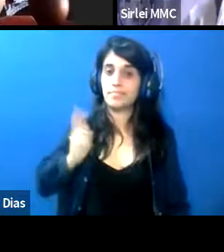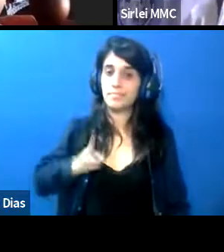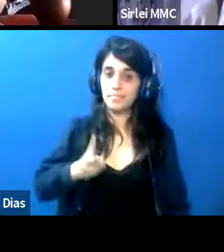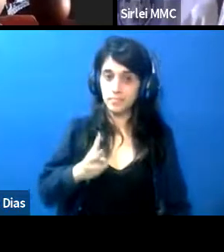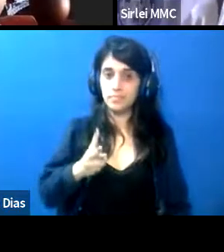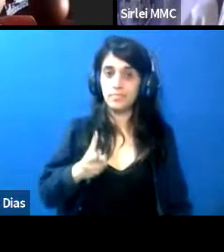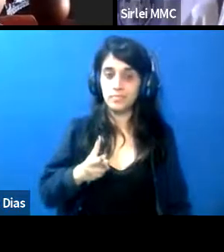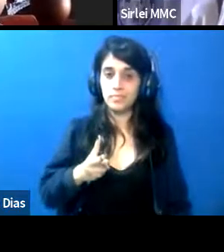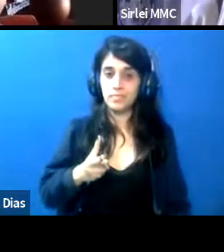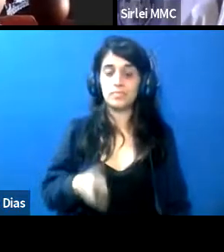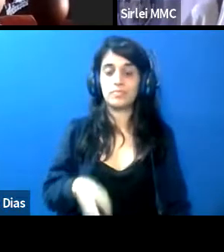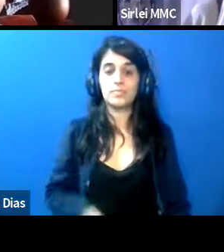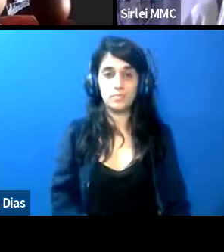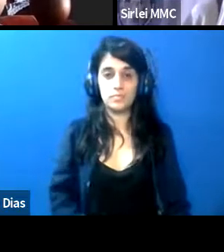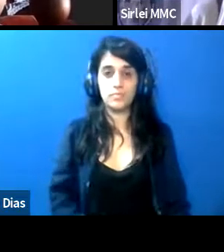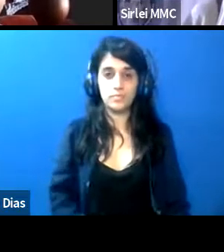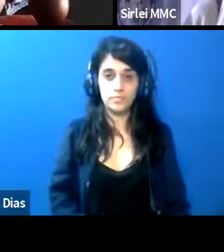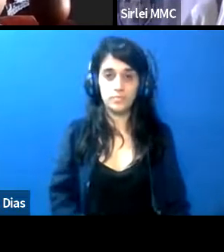fortes e presentes.